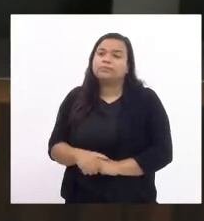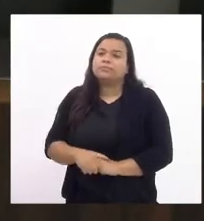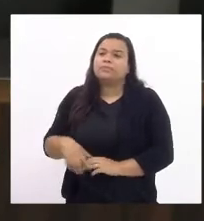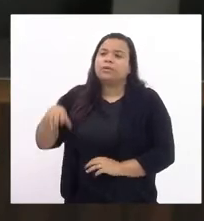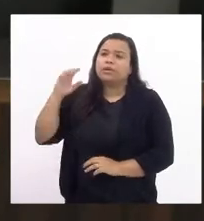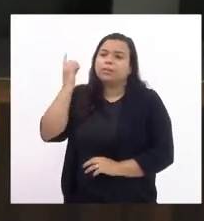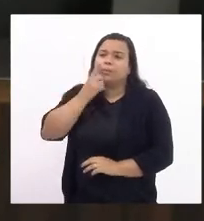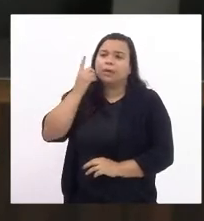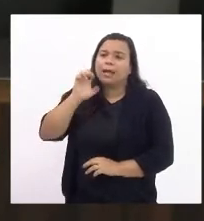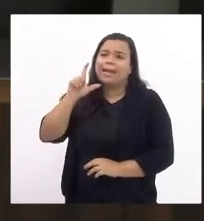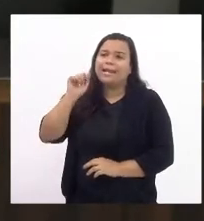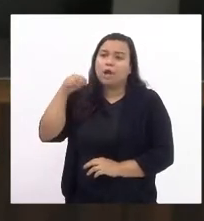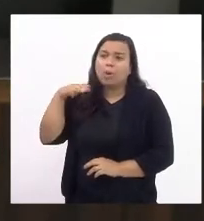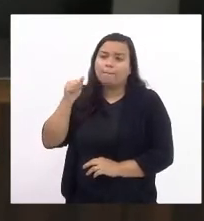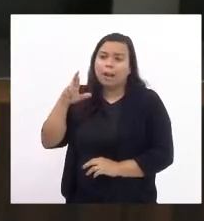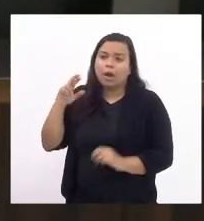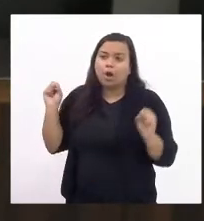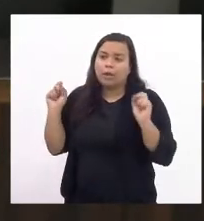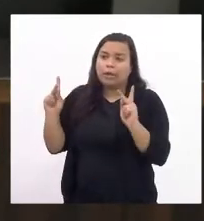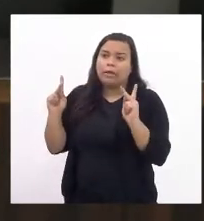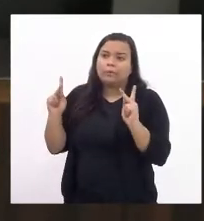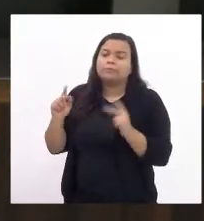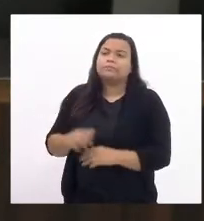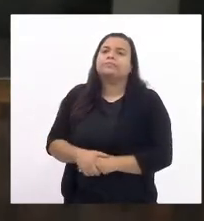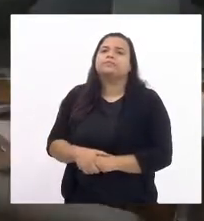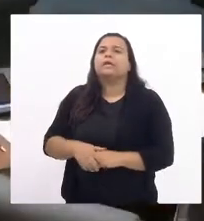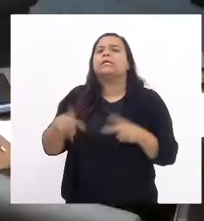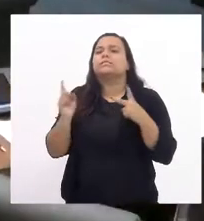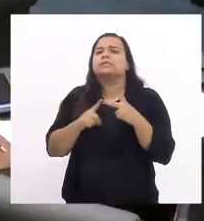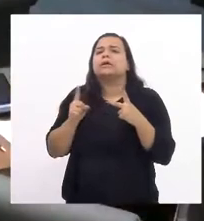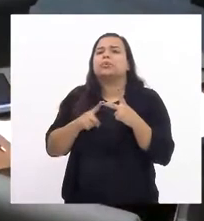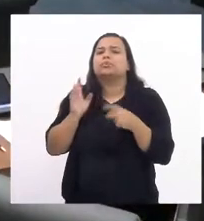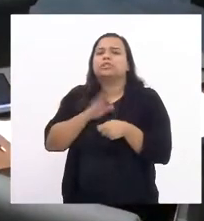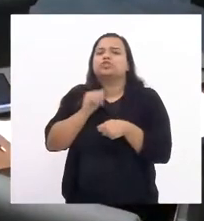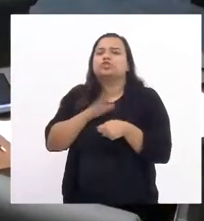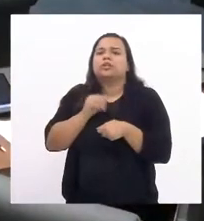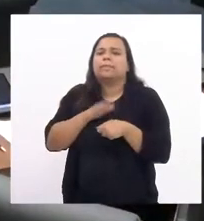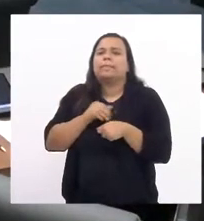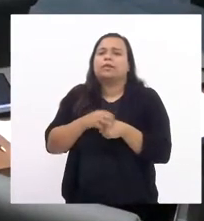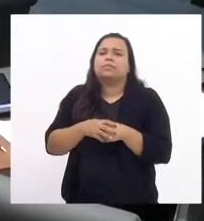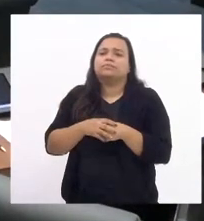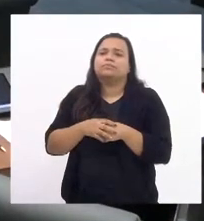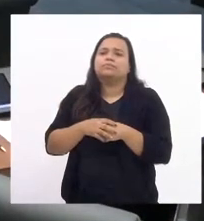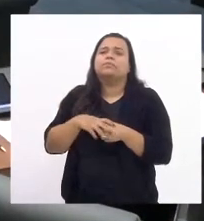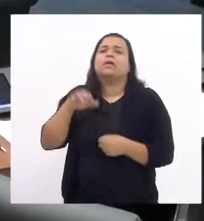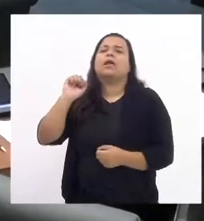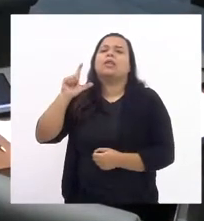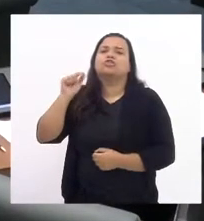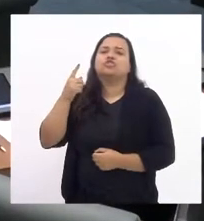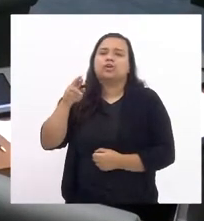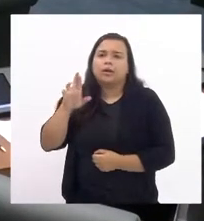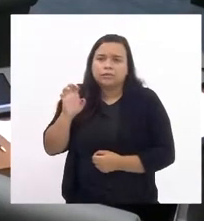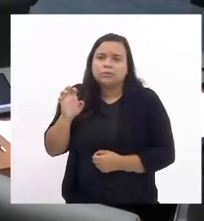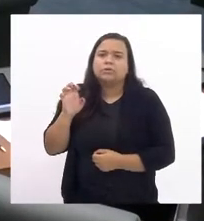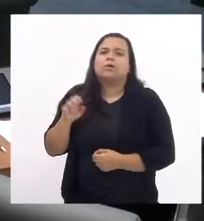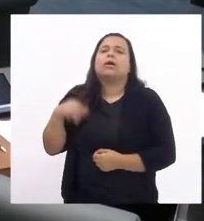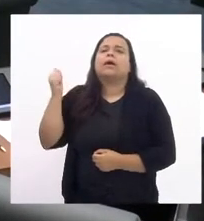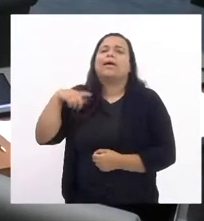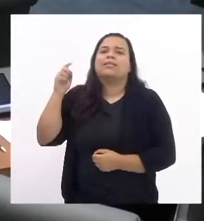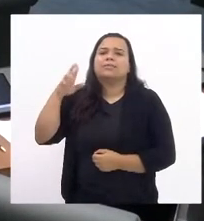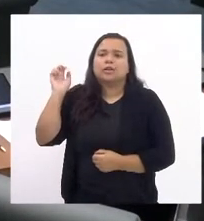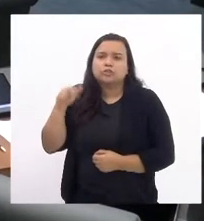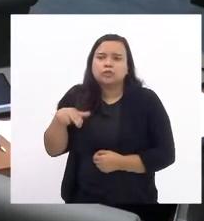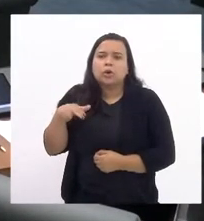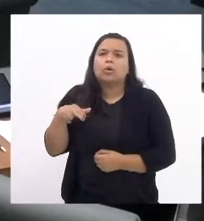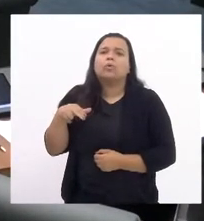Eliomar, ok. A presidência fará a segunda chamada. Deputado Alexandre Knoploch, deputado Anderson Moraes, deputado